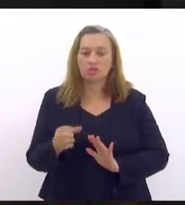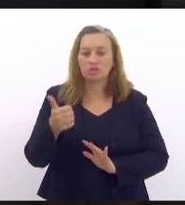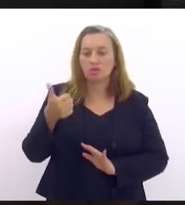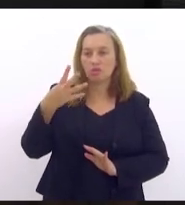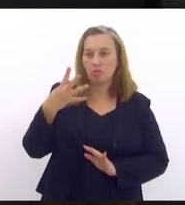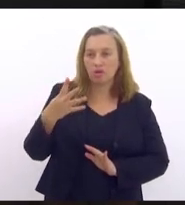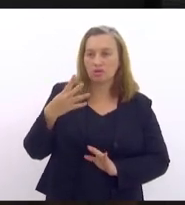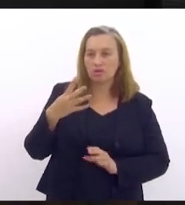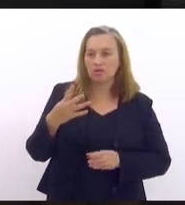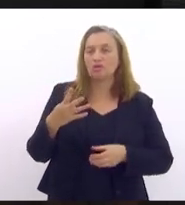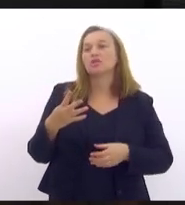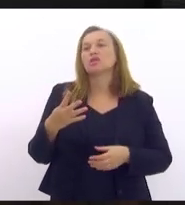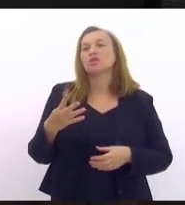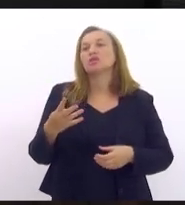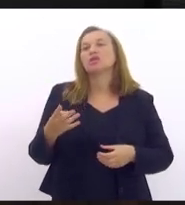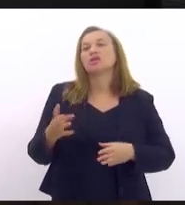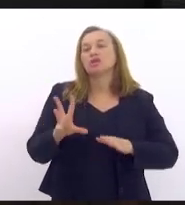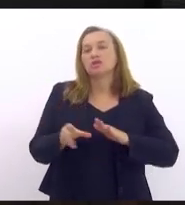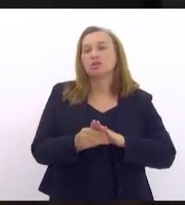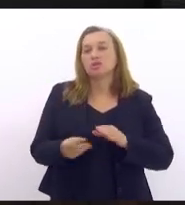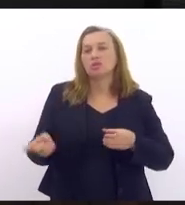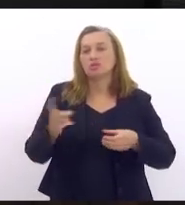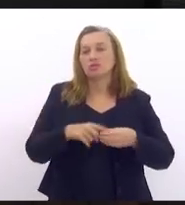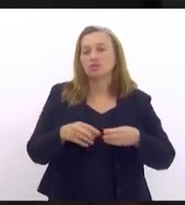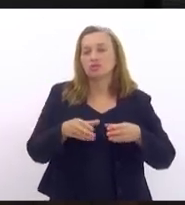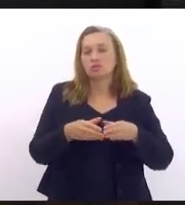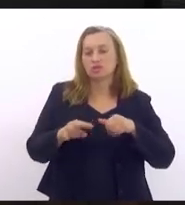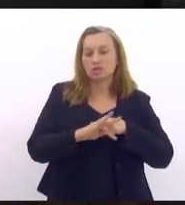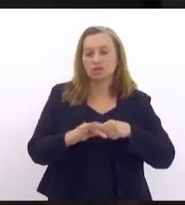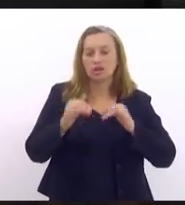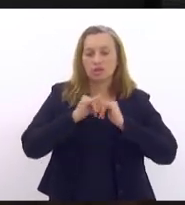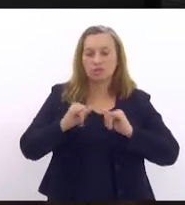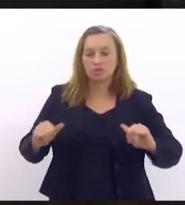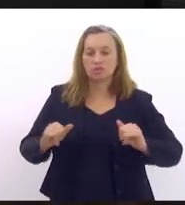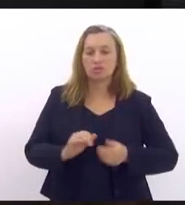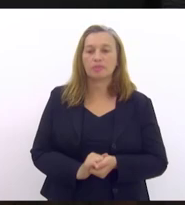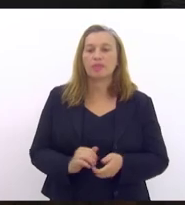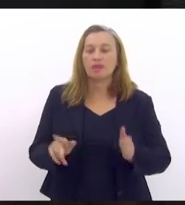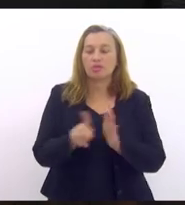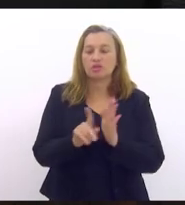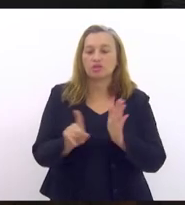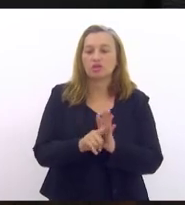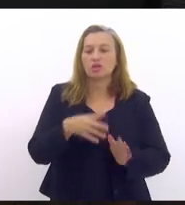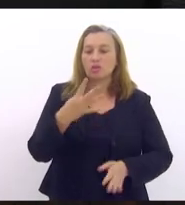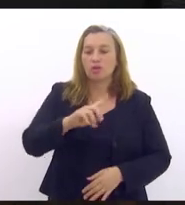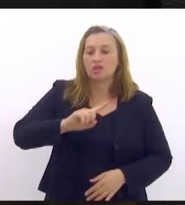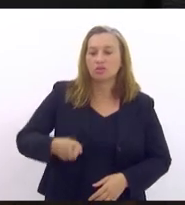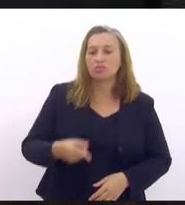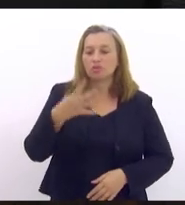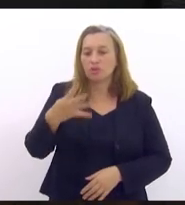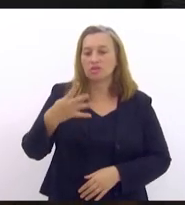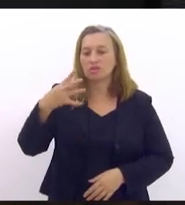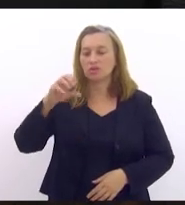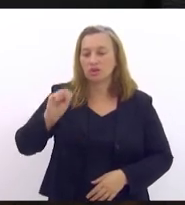4 emendas e retorna às comissões técnicas. Anuncio projeto de lei número